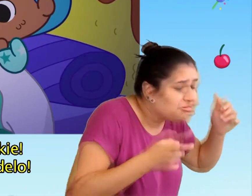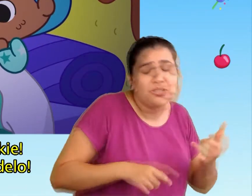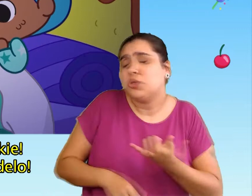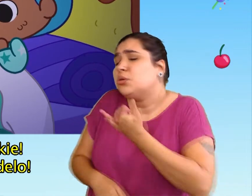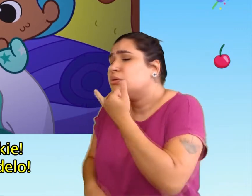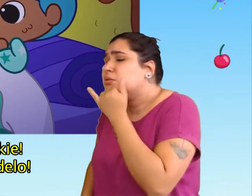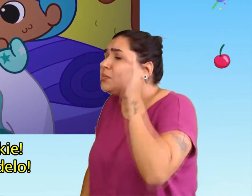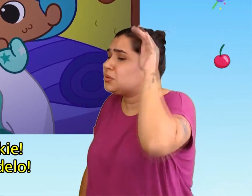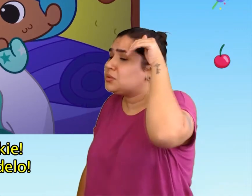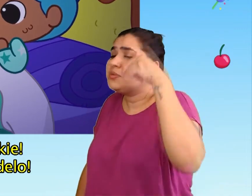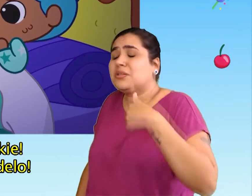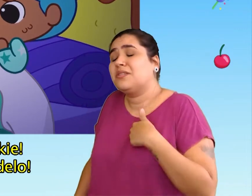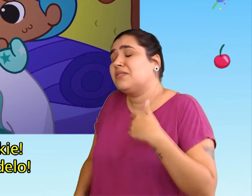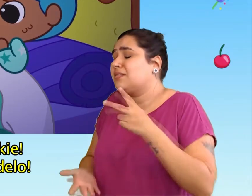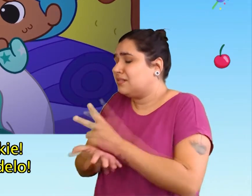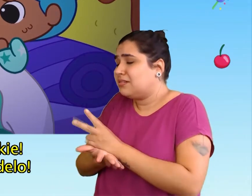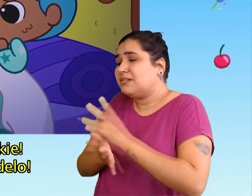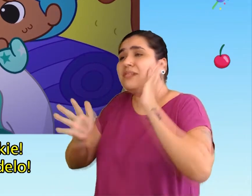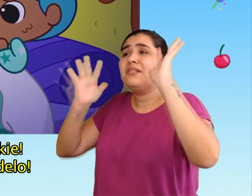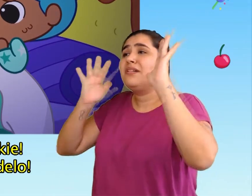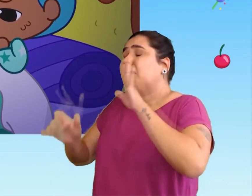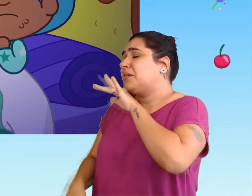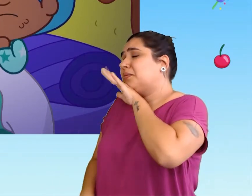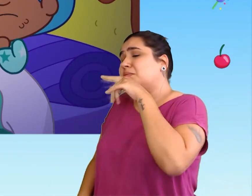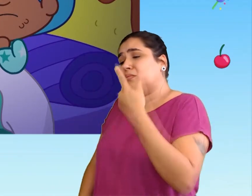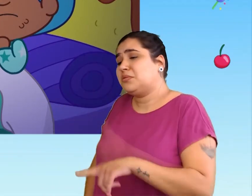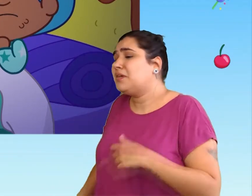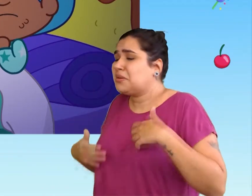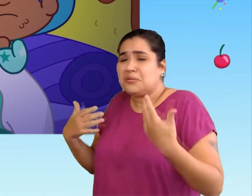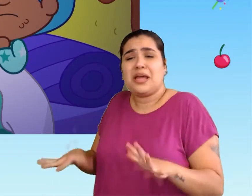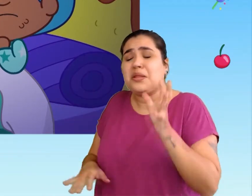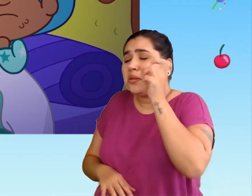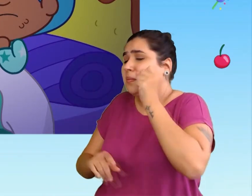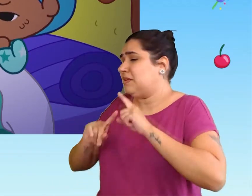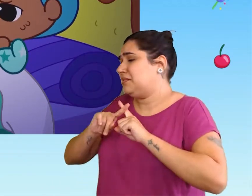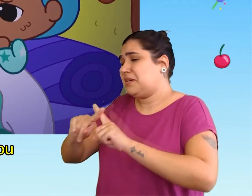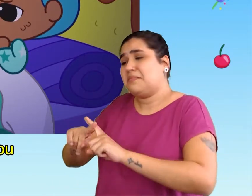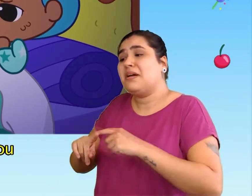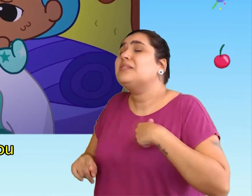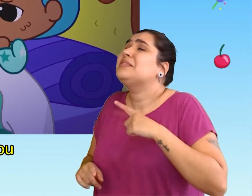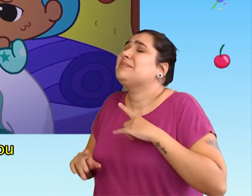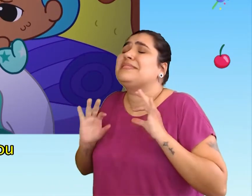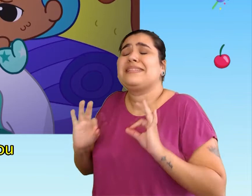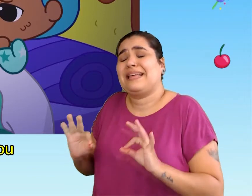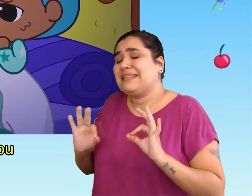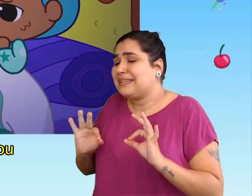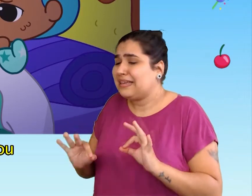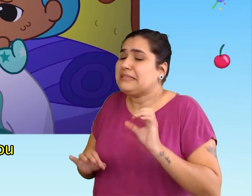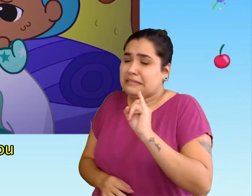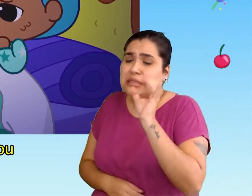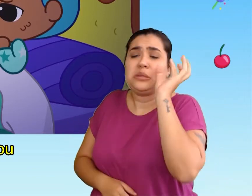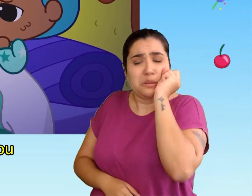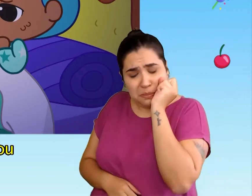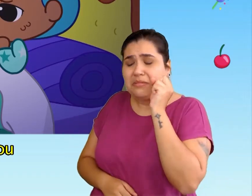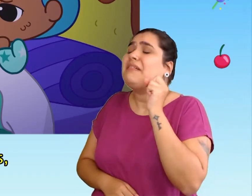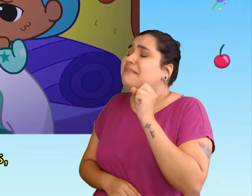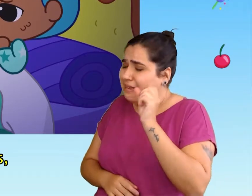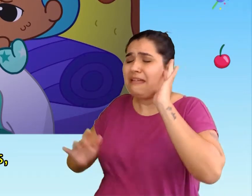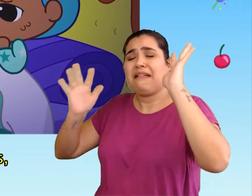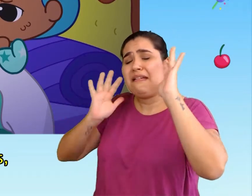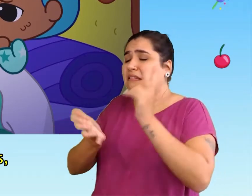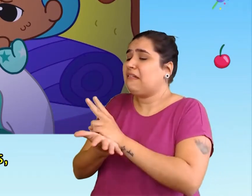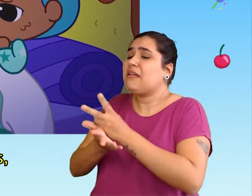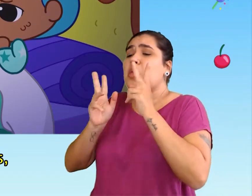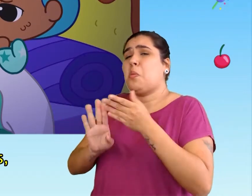Desculpa, Doce Cookie. É que eu estava tendo outro pesadelo. Eu não quero dormir nunca mais. Eu tenho certeza de que eu vou ter mais pesadelos como